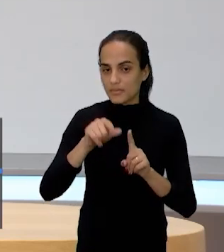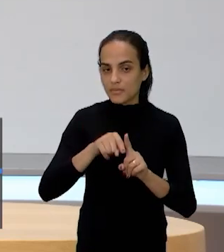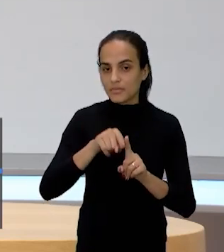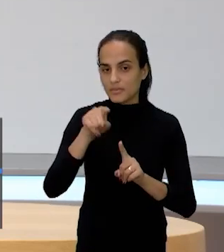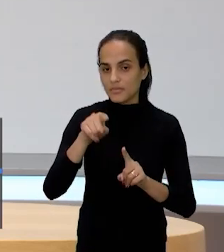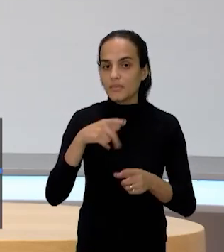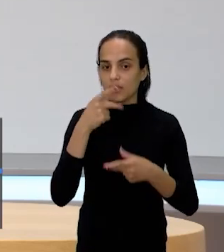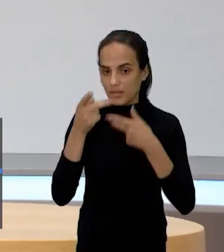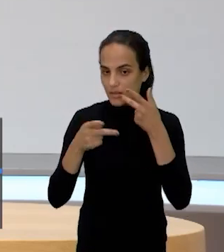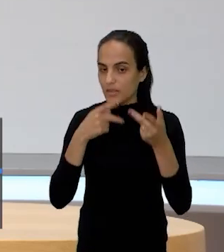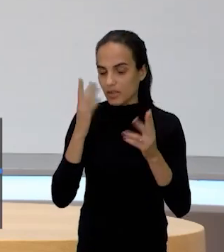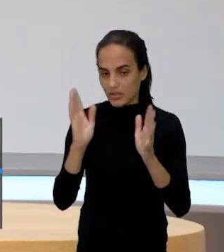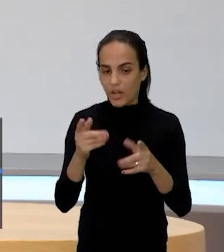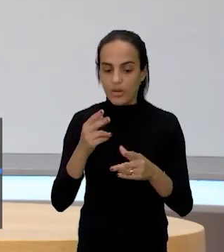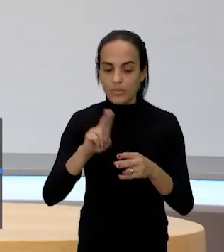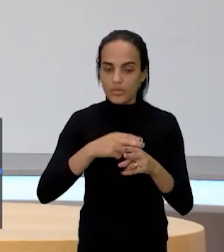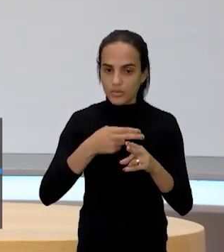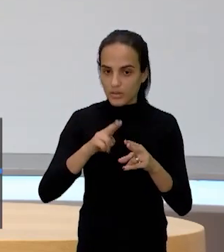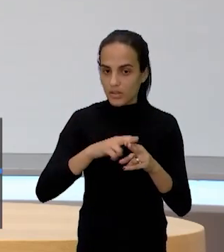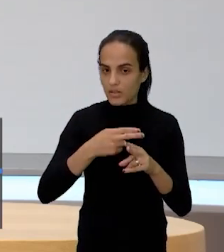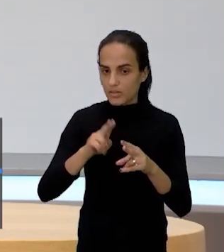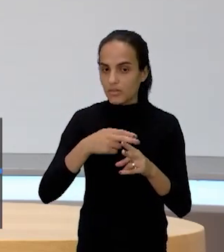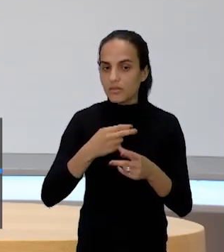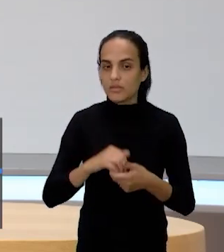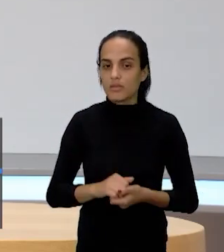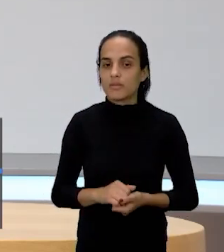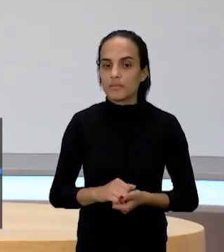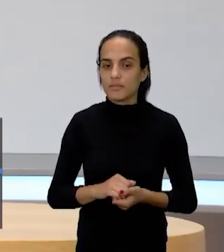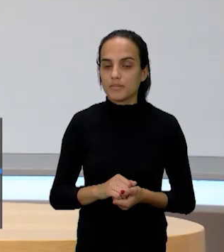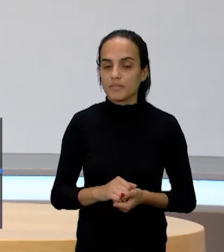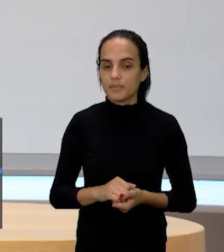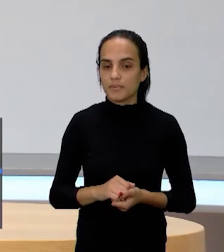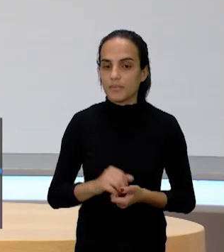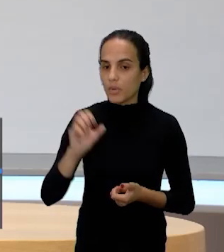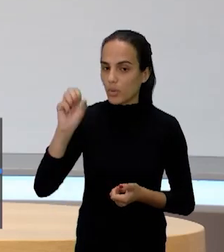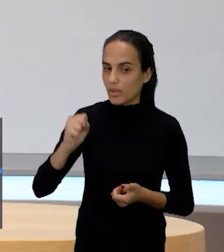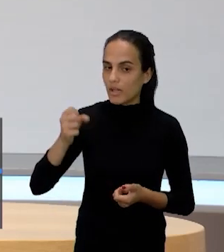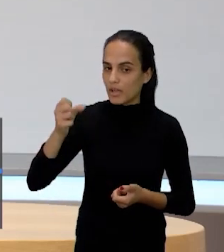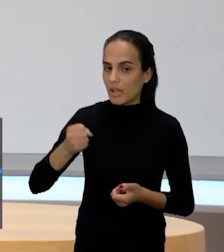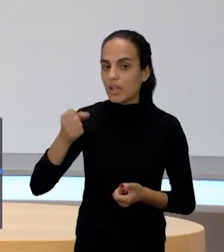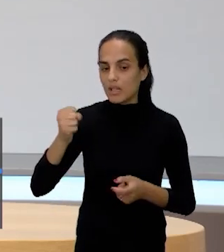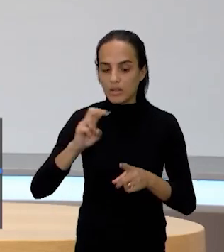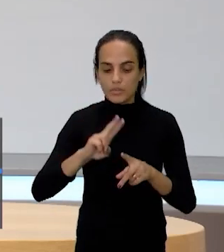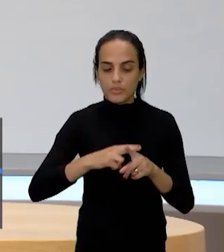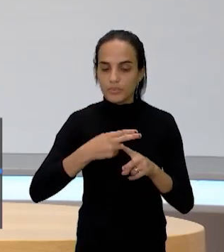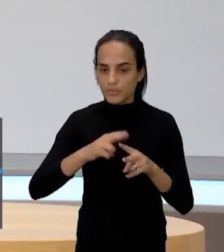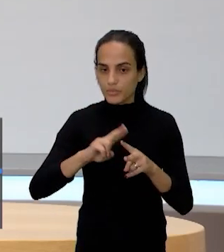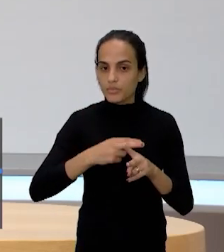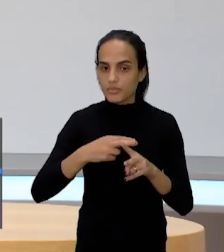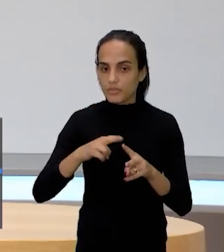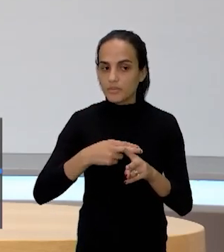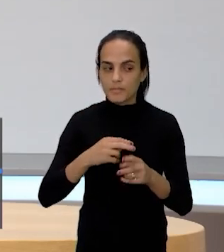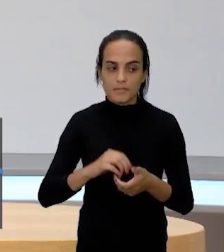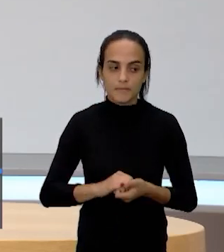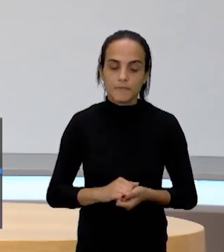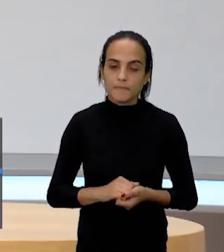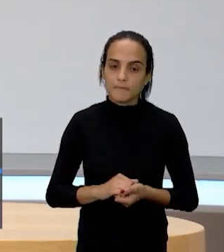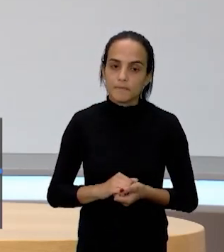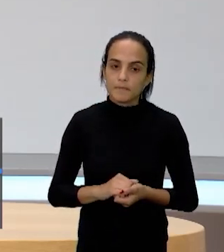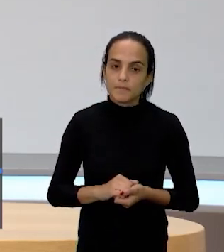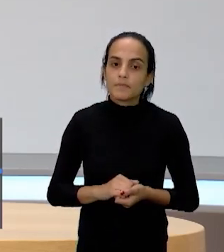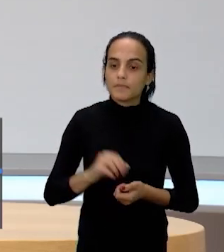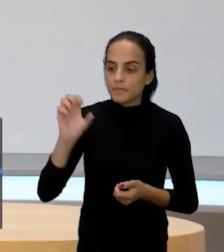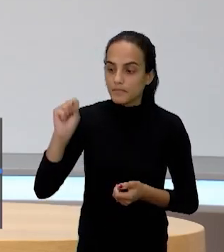para vocês do achocolatado. Então, o solvente, aí no caso do achocolatado, seria